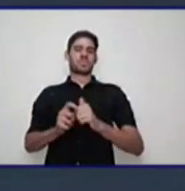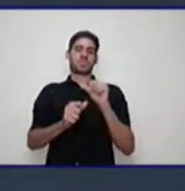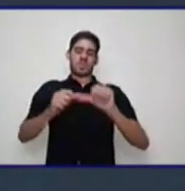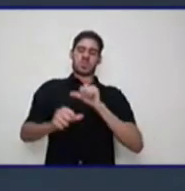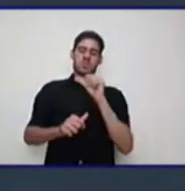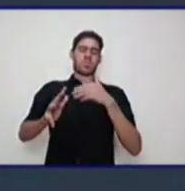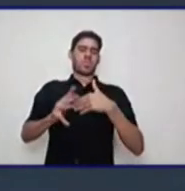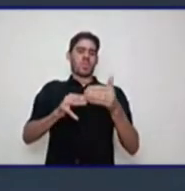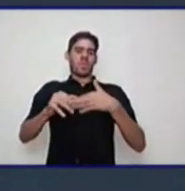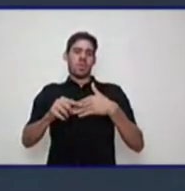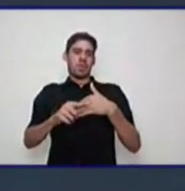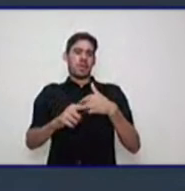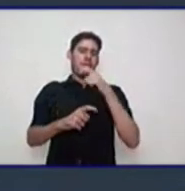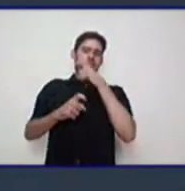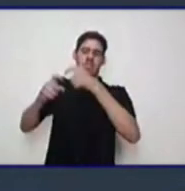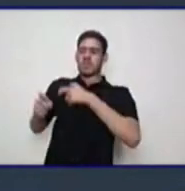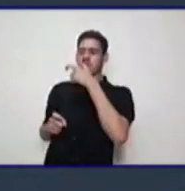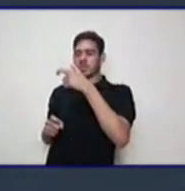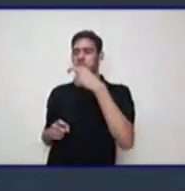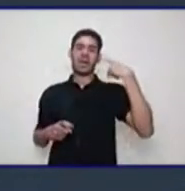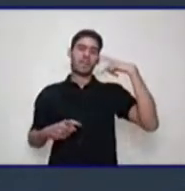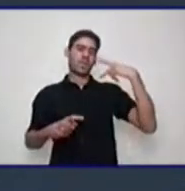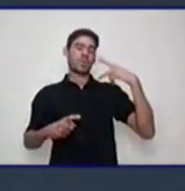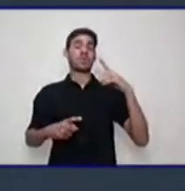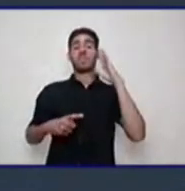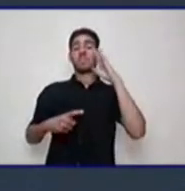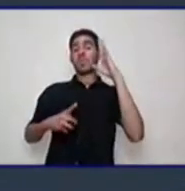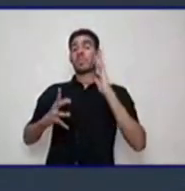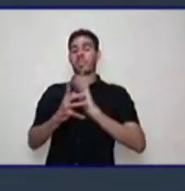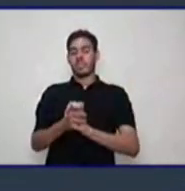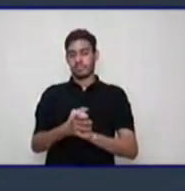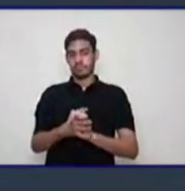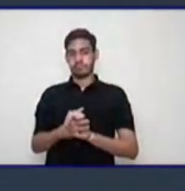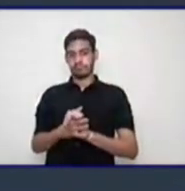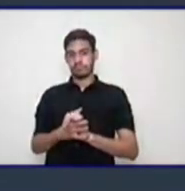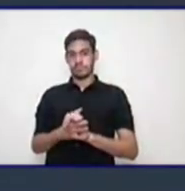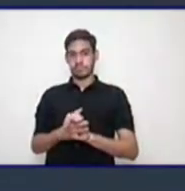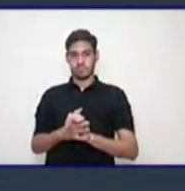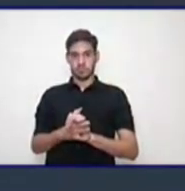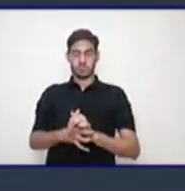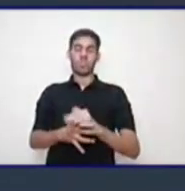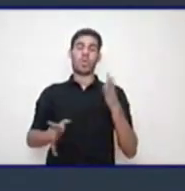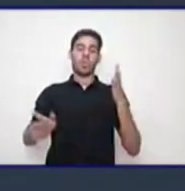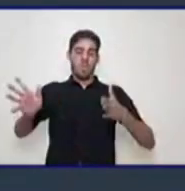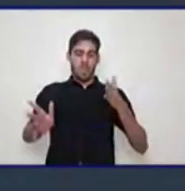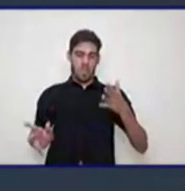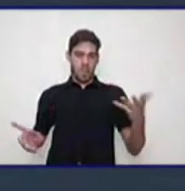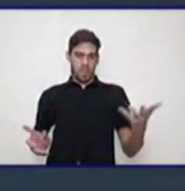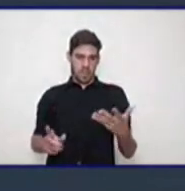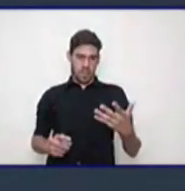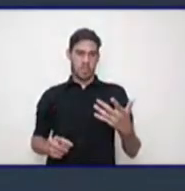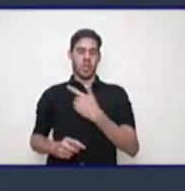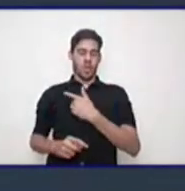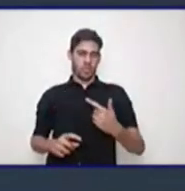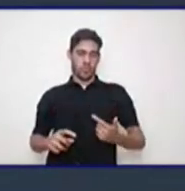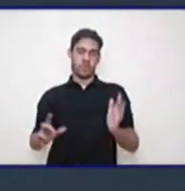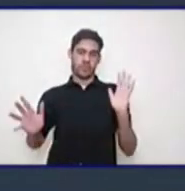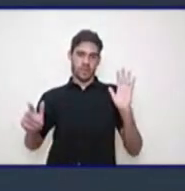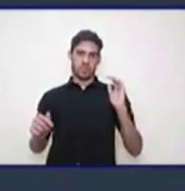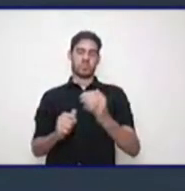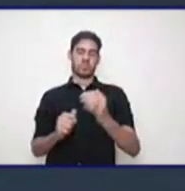qualquer crítica política, sobretudo a um mandatário que esteja no cargo,